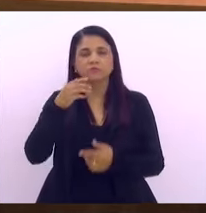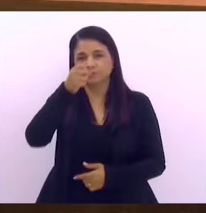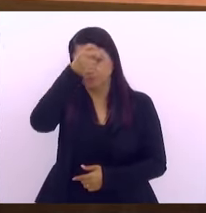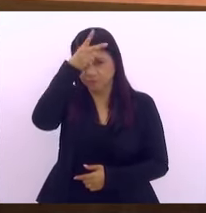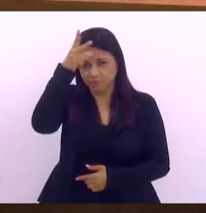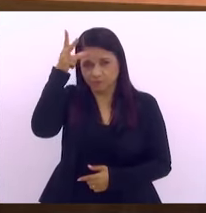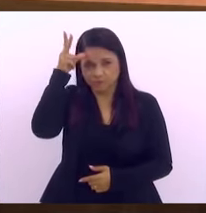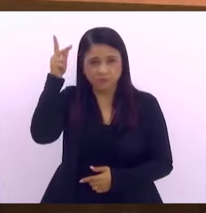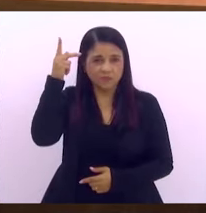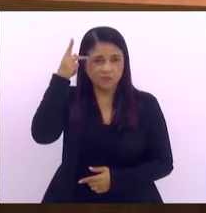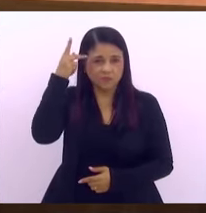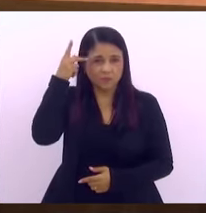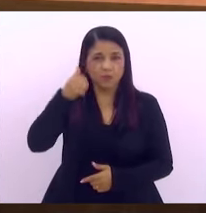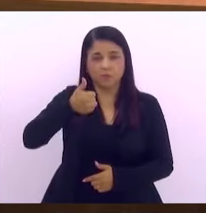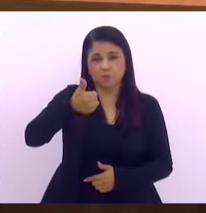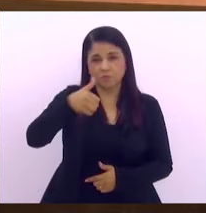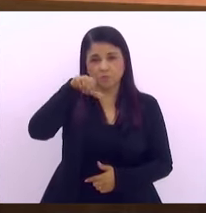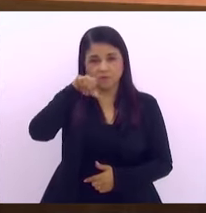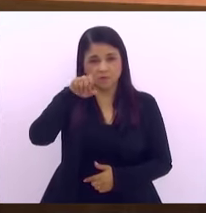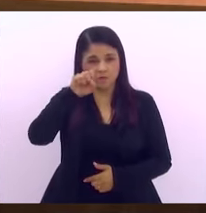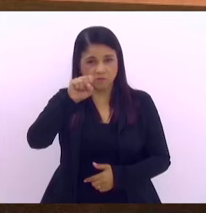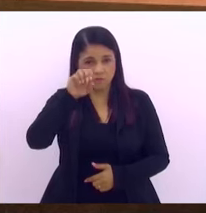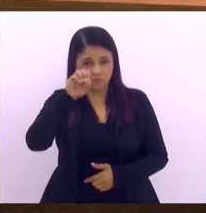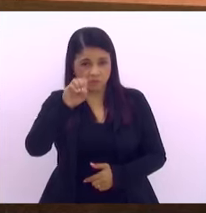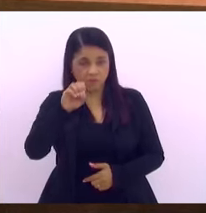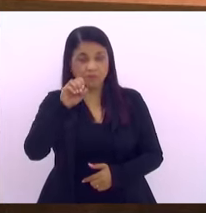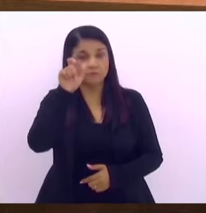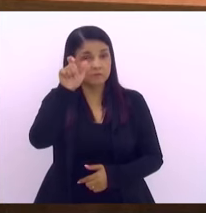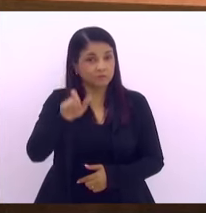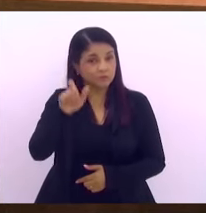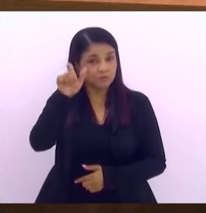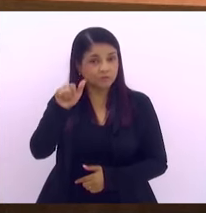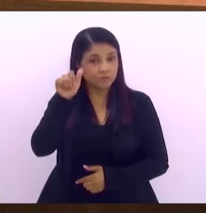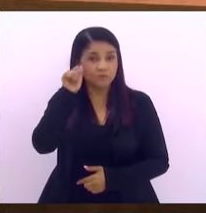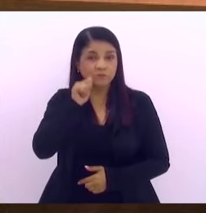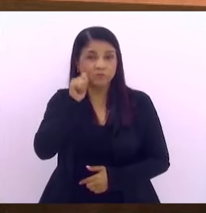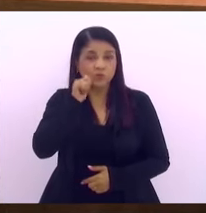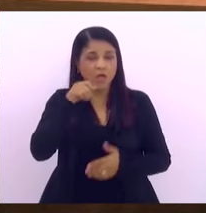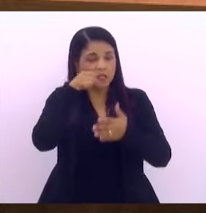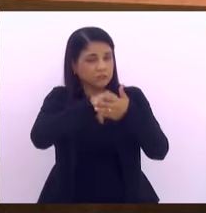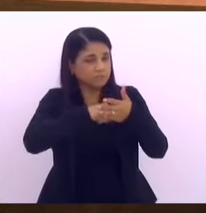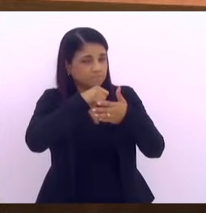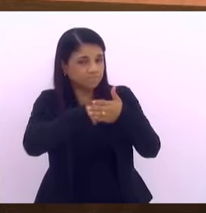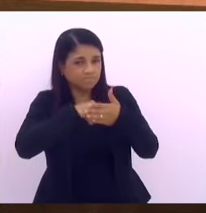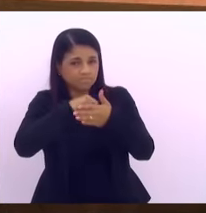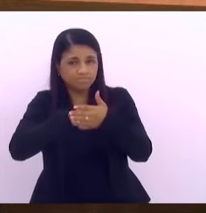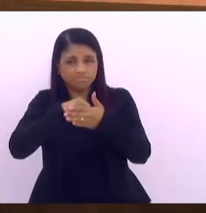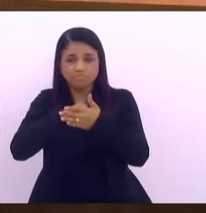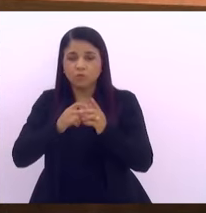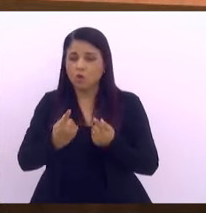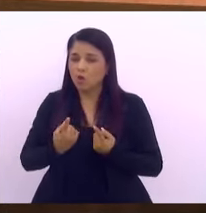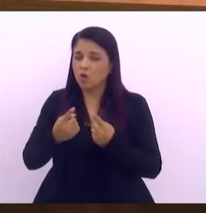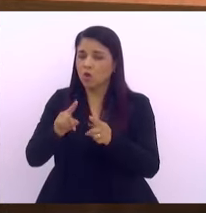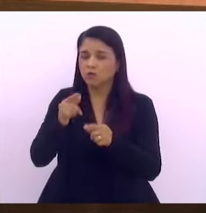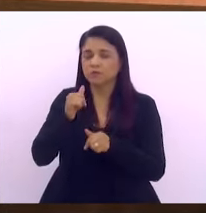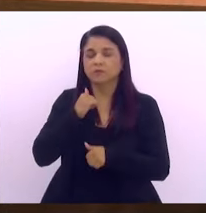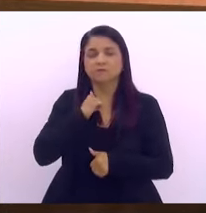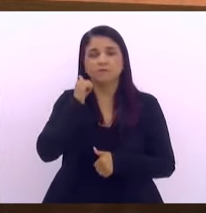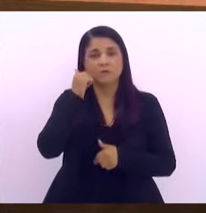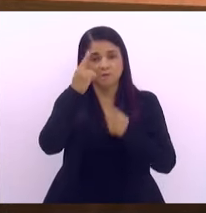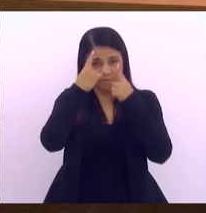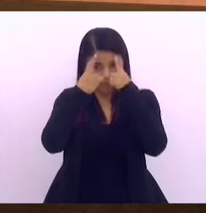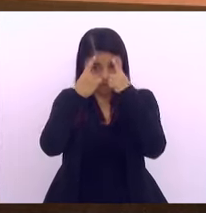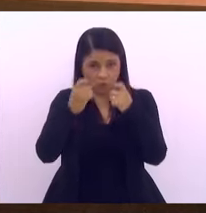em 1980, quando mulheres lutavam ali contra a violência de gênero.